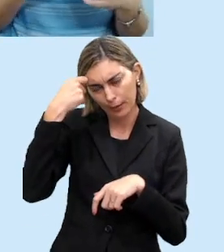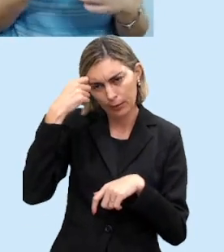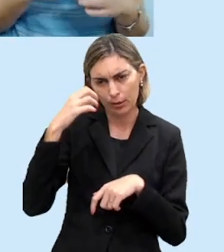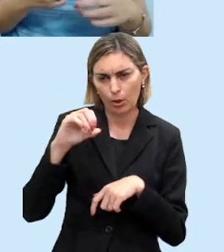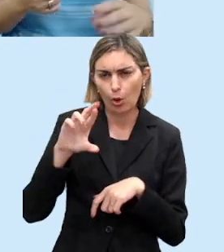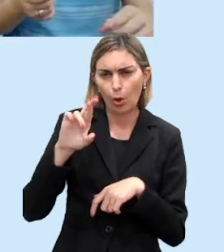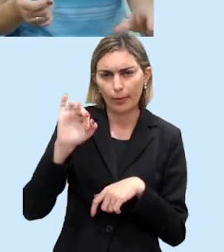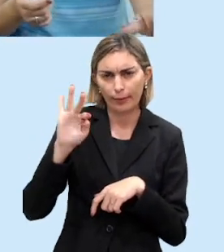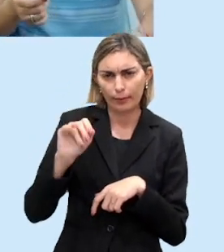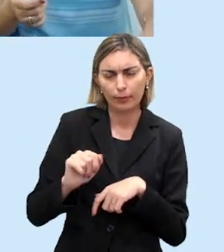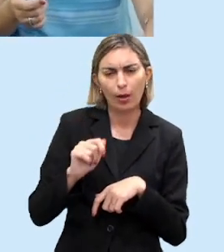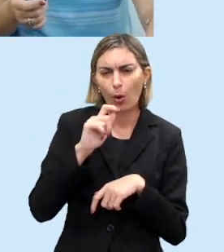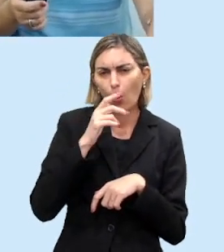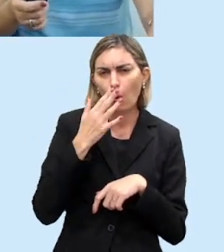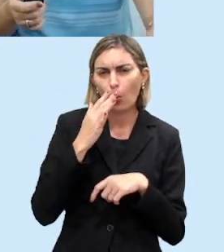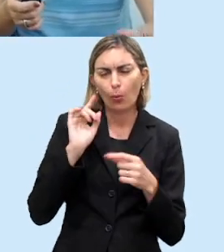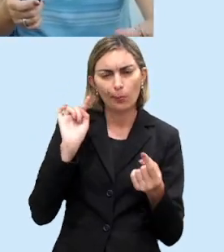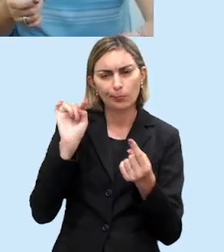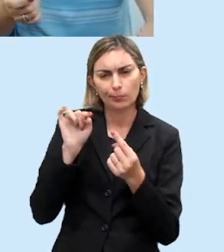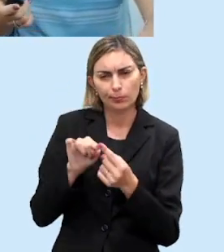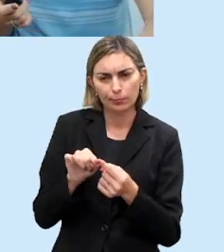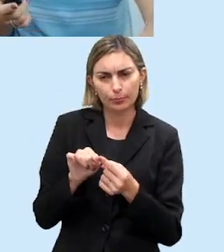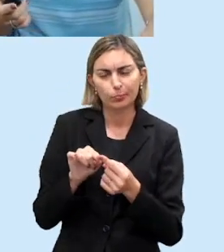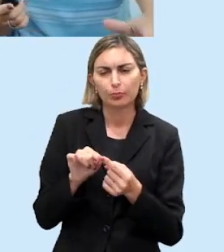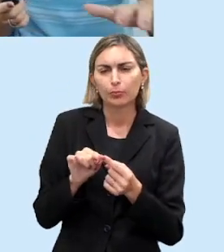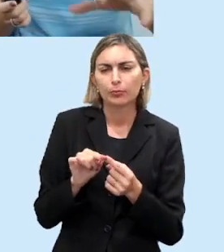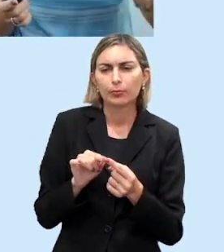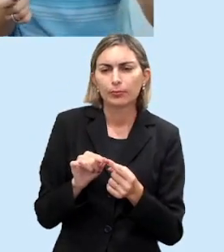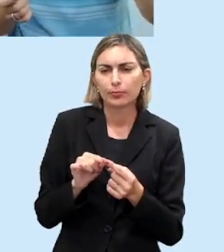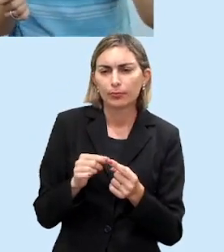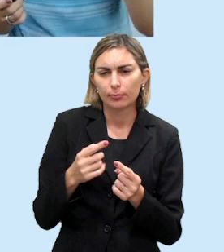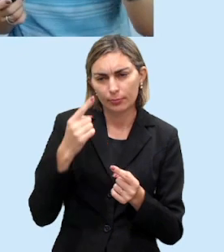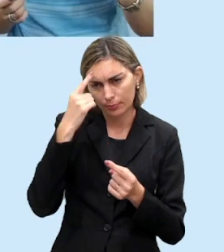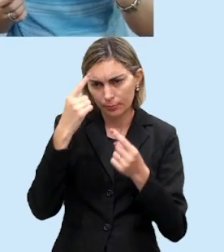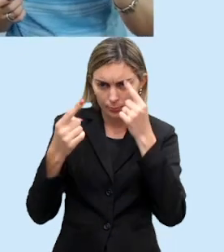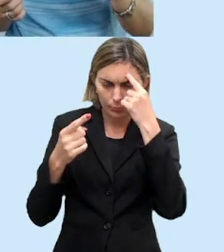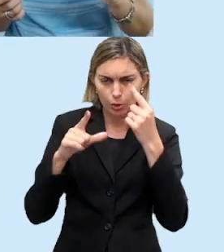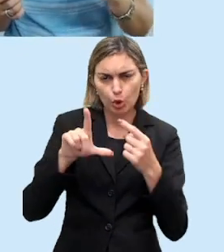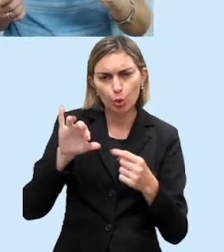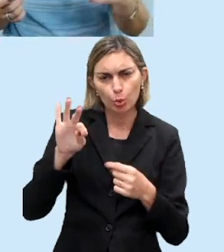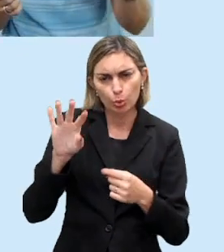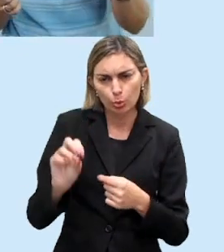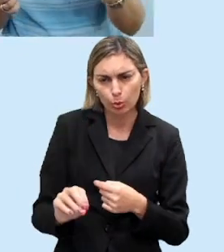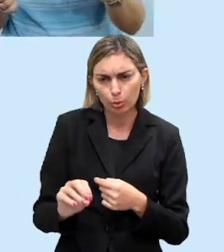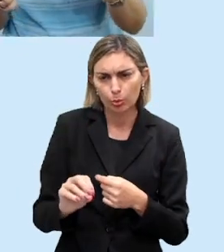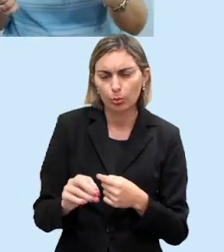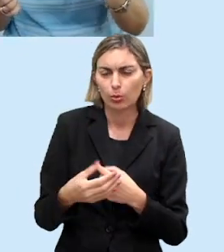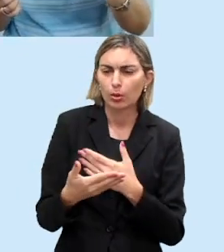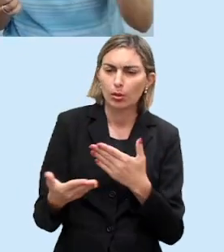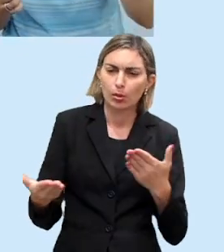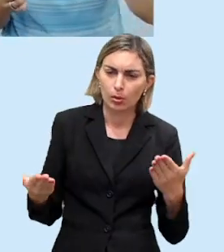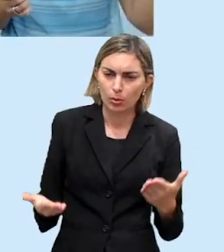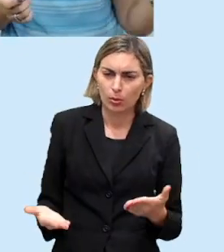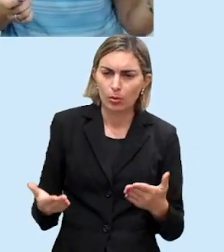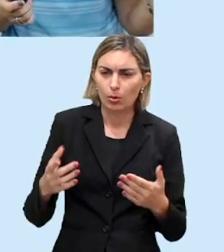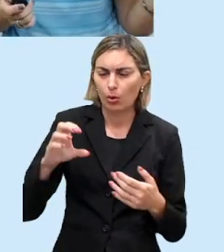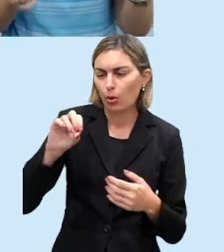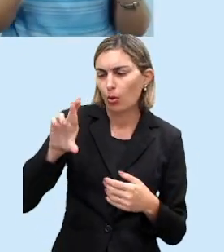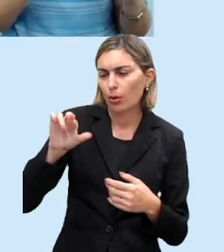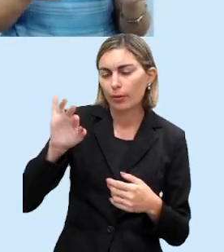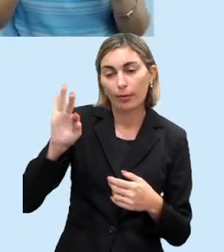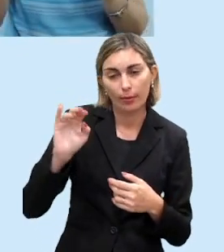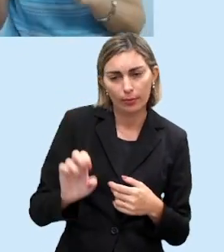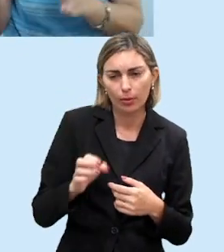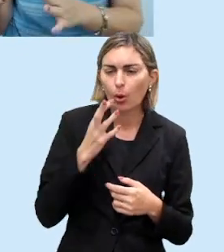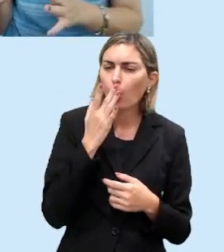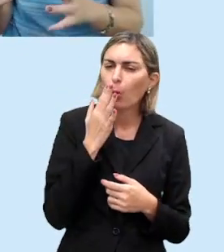que está altamente relacionada com a ideia do luto, não é? Enquanto no Oriente, a